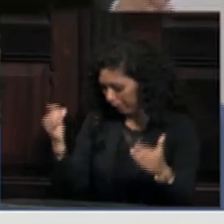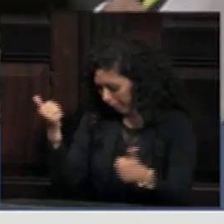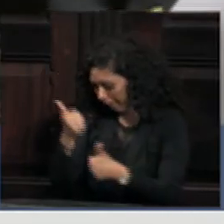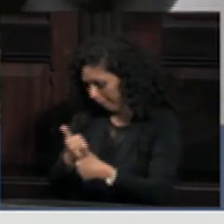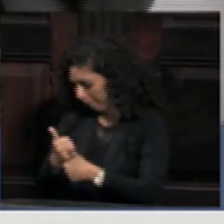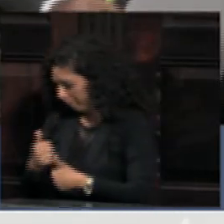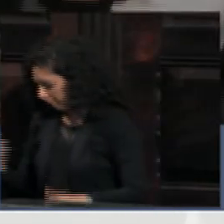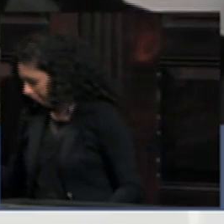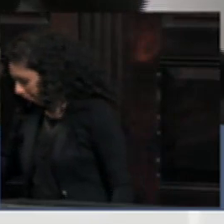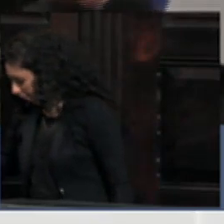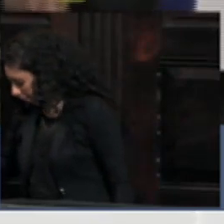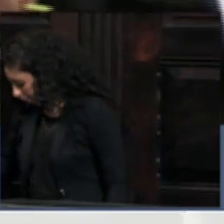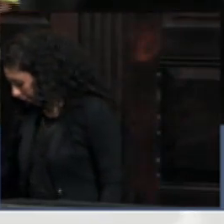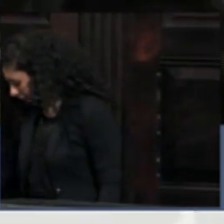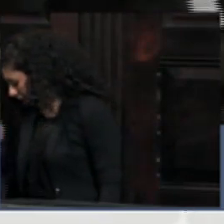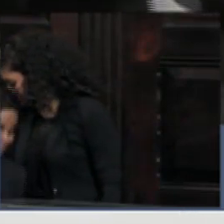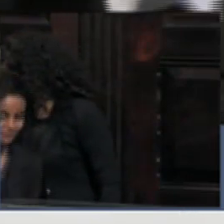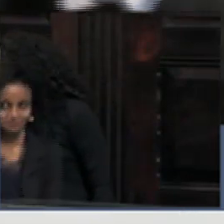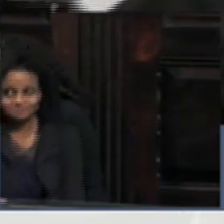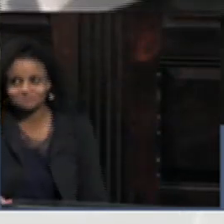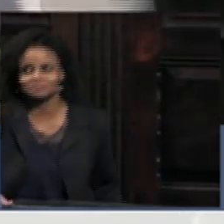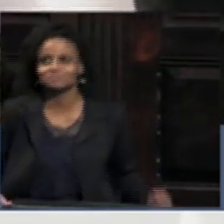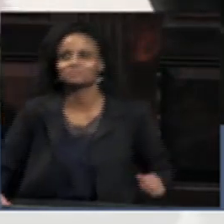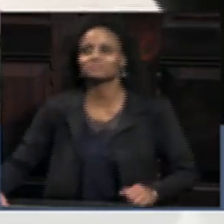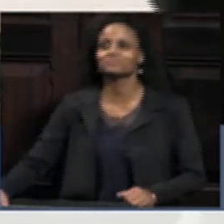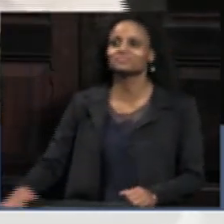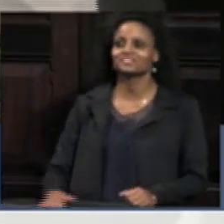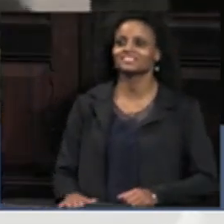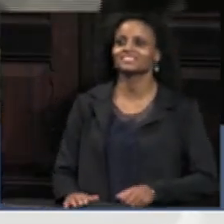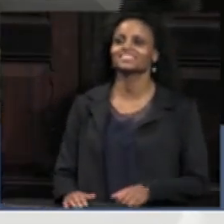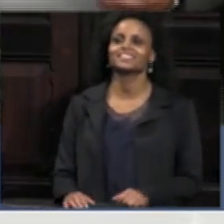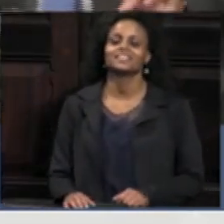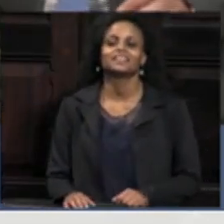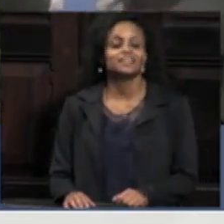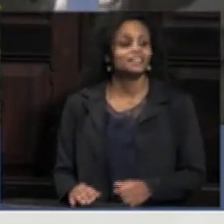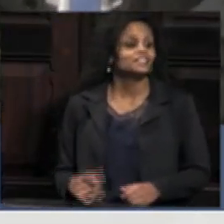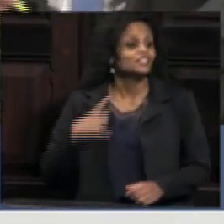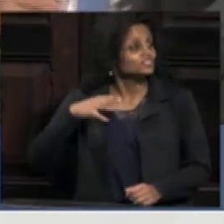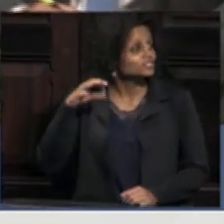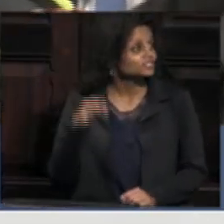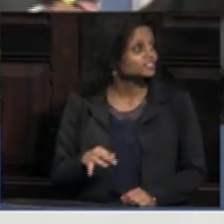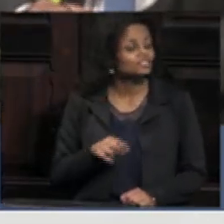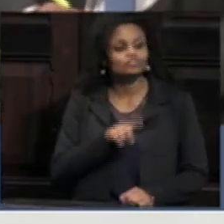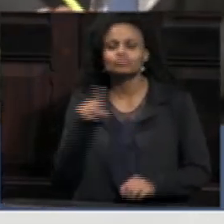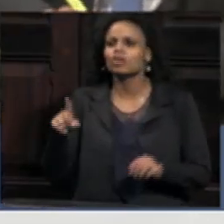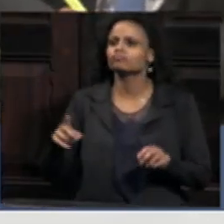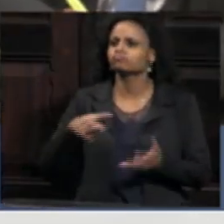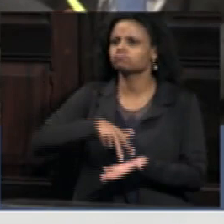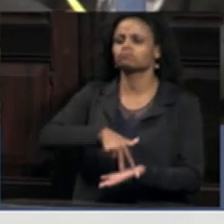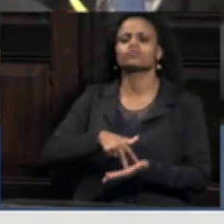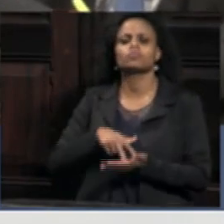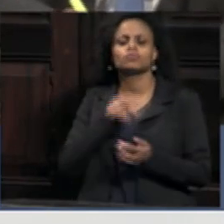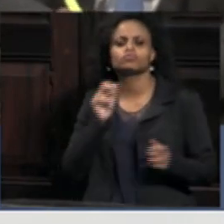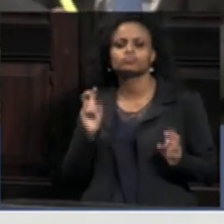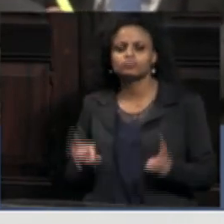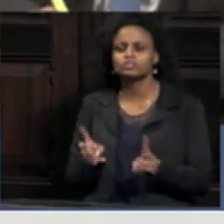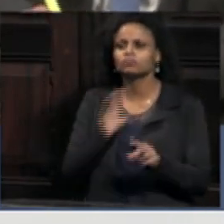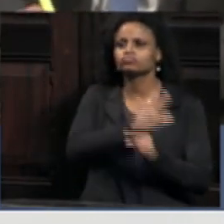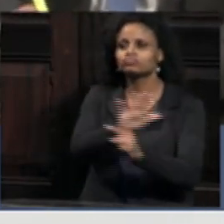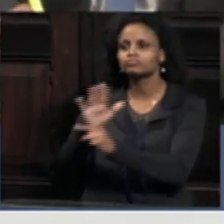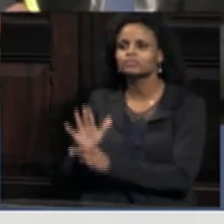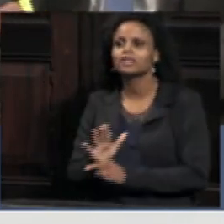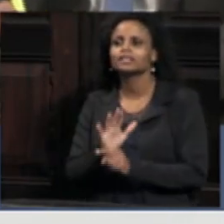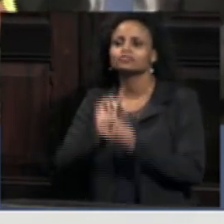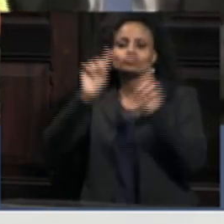tenho a certeza, deputado Paulo Ramos, que Vossa Excelência estará lá como um baluarte em defesa do trabalhismo, que Vossa